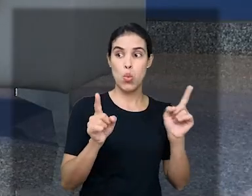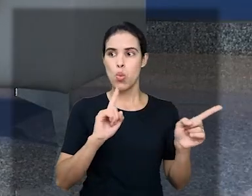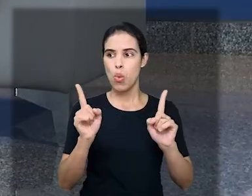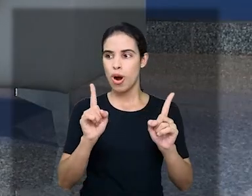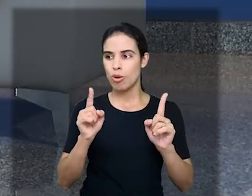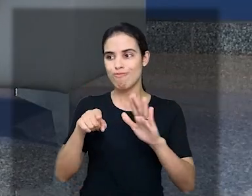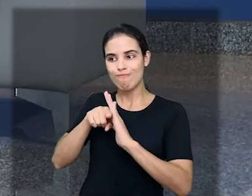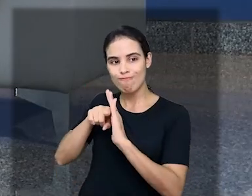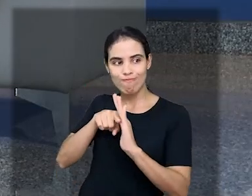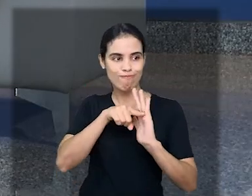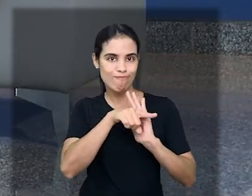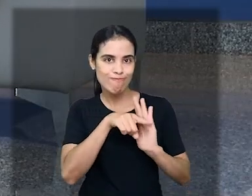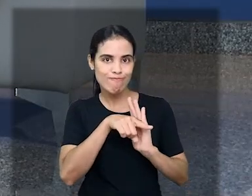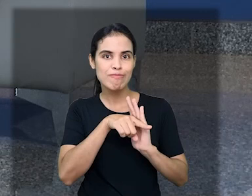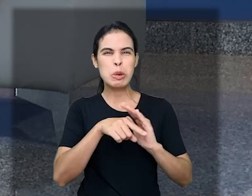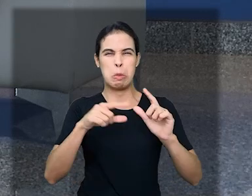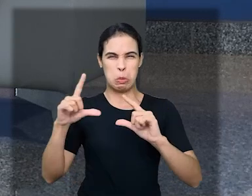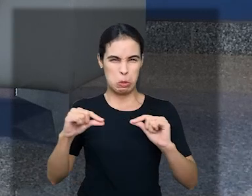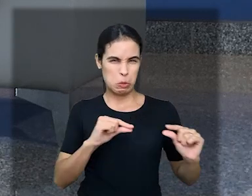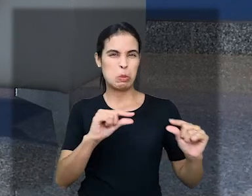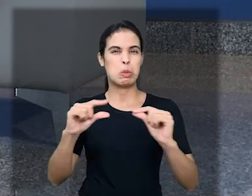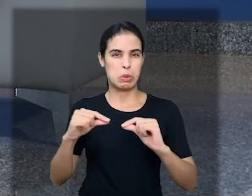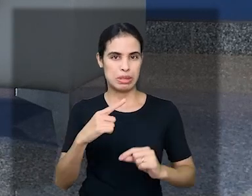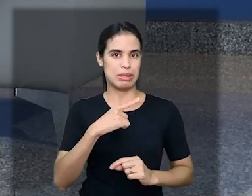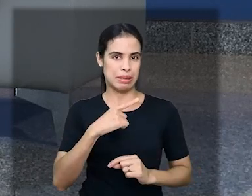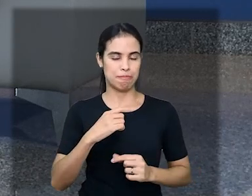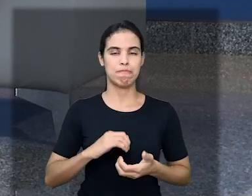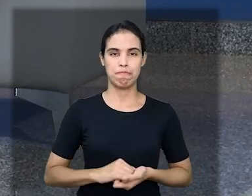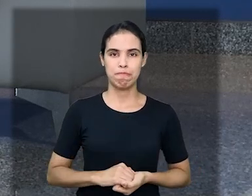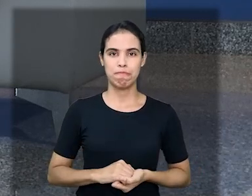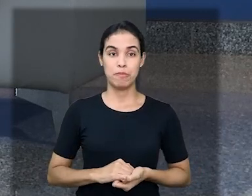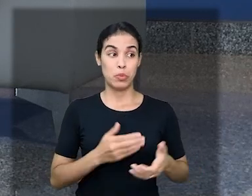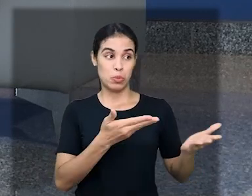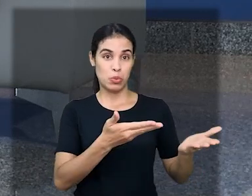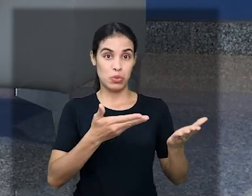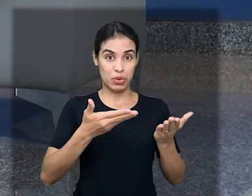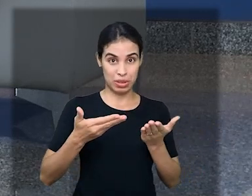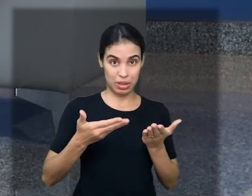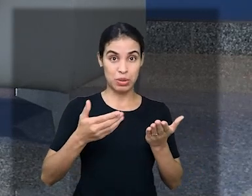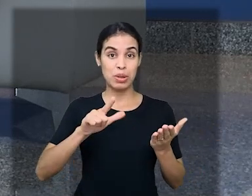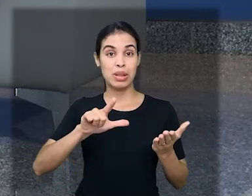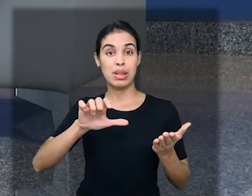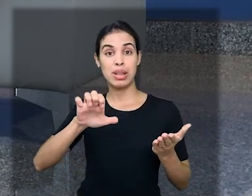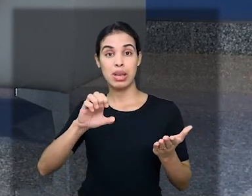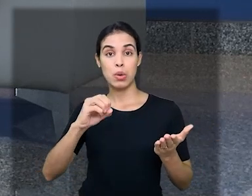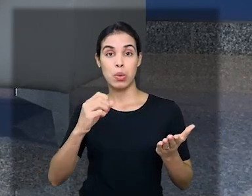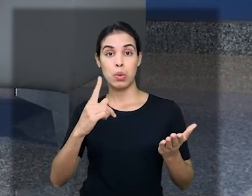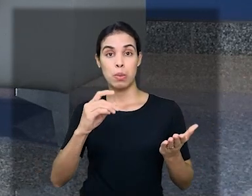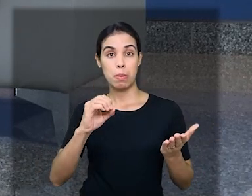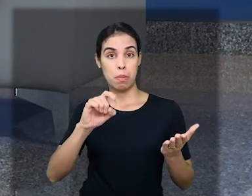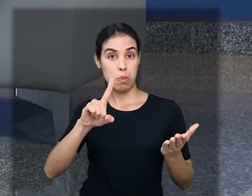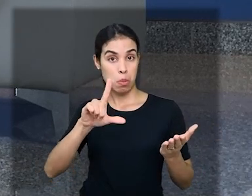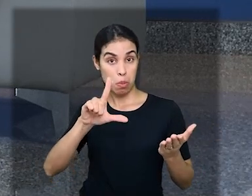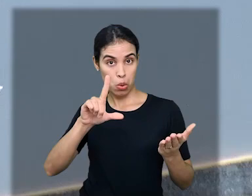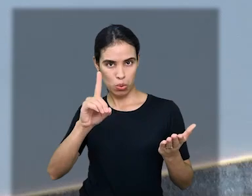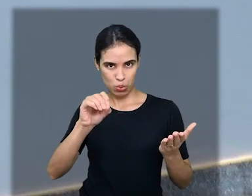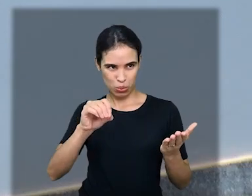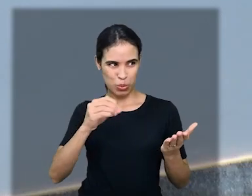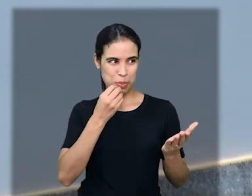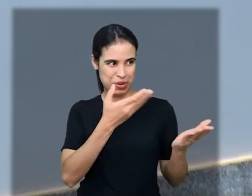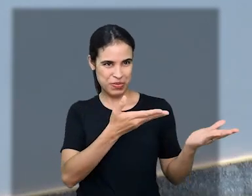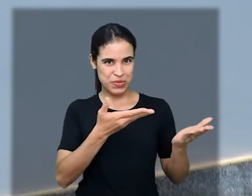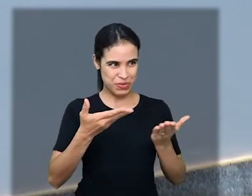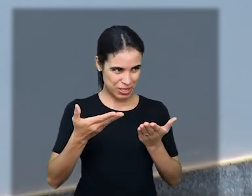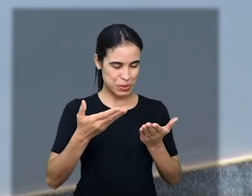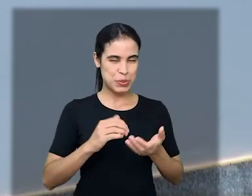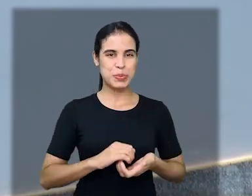falar sobre esse assunto que rende muita polêmica, muitas dúvidas, nós estamos aqui, nós recebemos hoje o advogado Leopoldo Siqueira. Seja